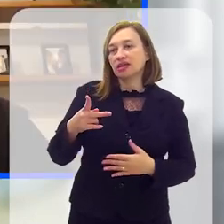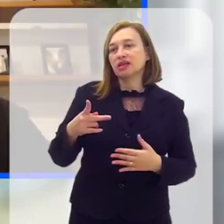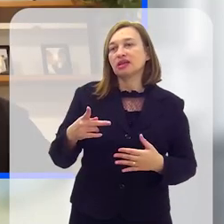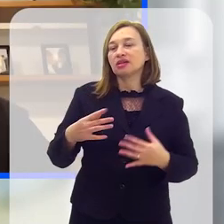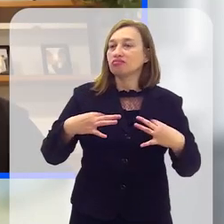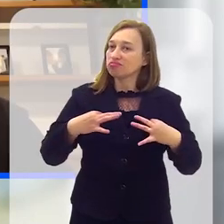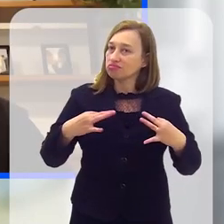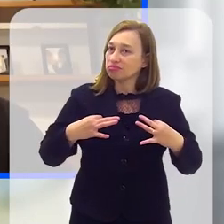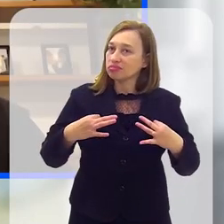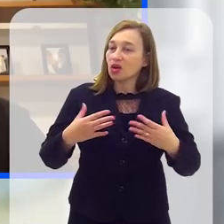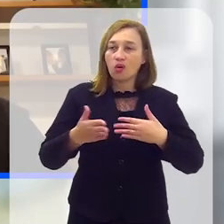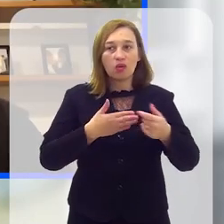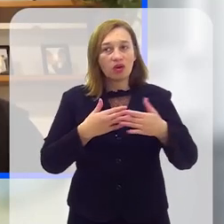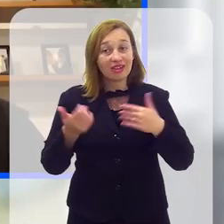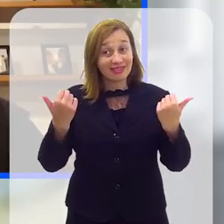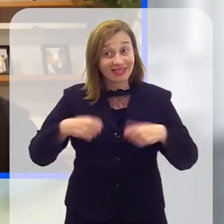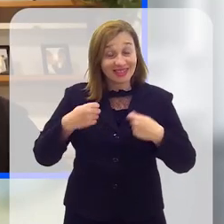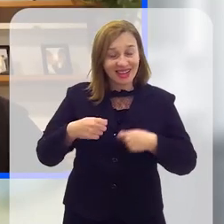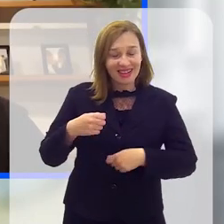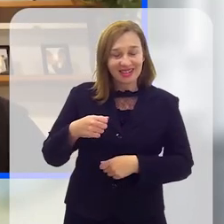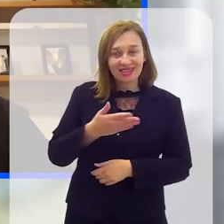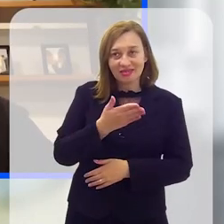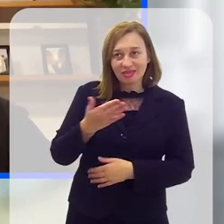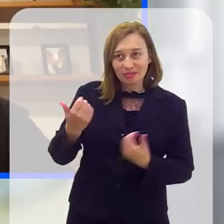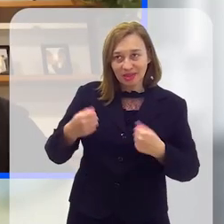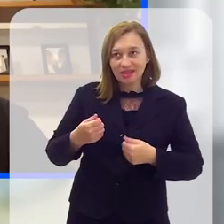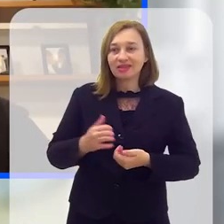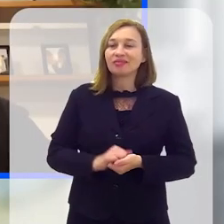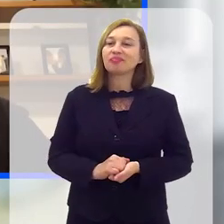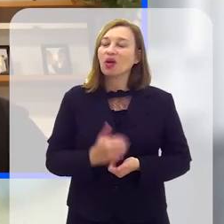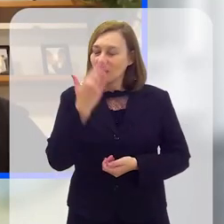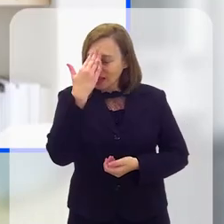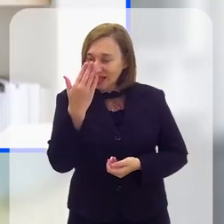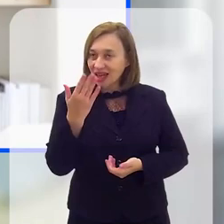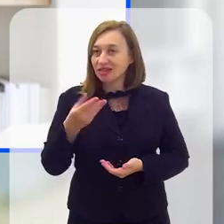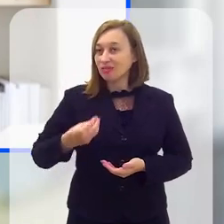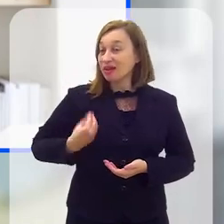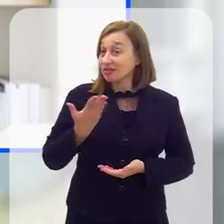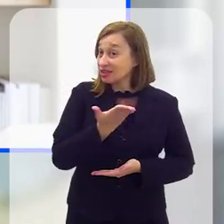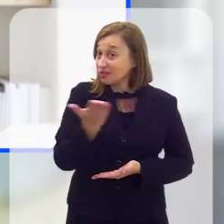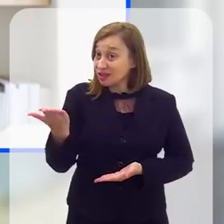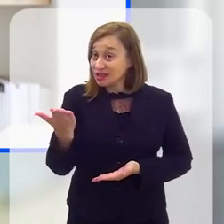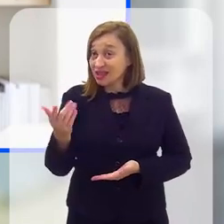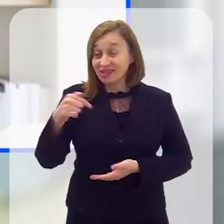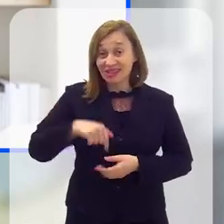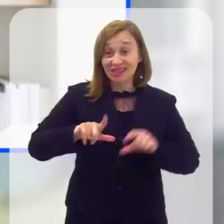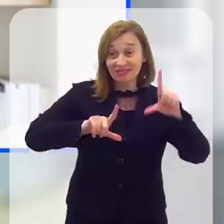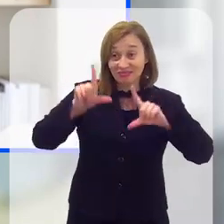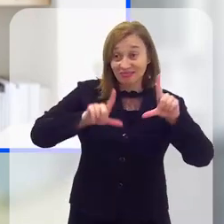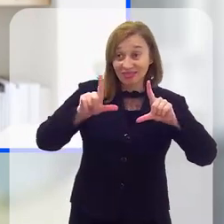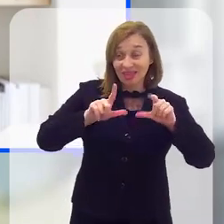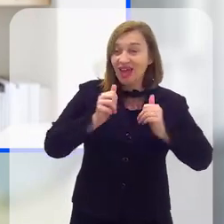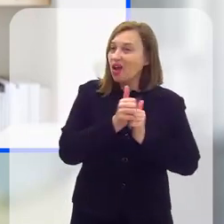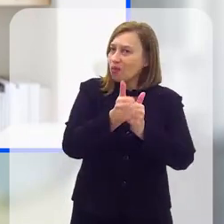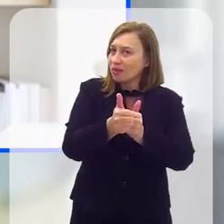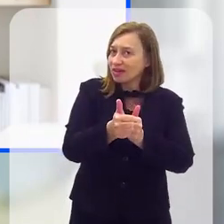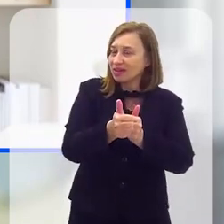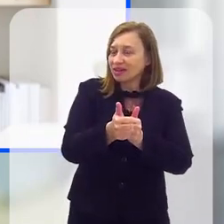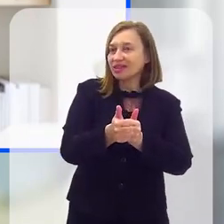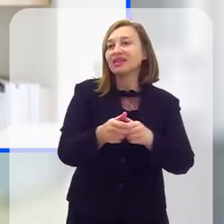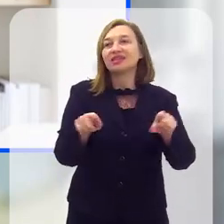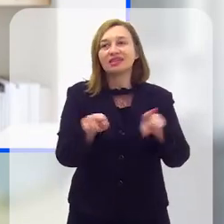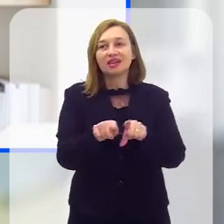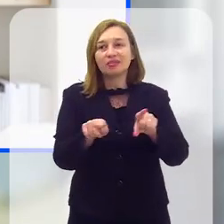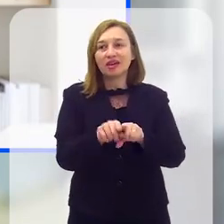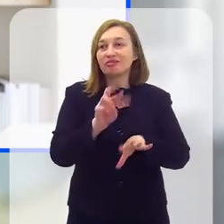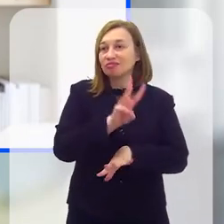pelo espaço e estamos à disposição para qualquer necessidade que vocês tenham. Muito obrigado pela participação de vocês aqui no programa. Acompanhe